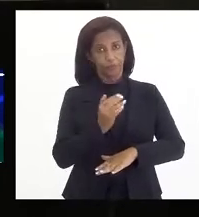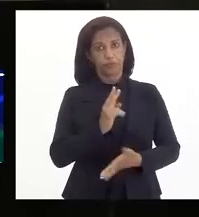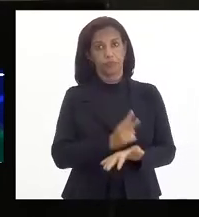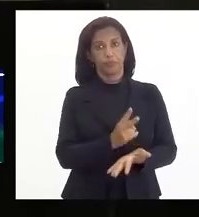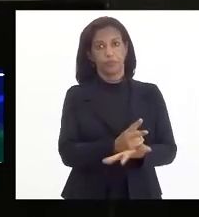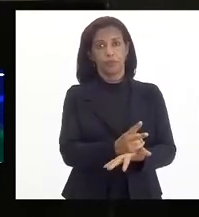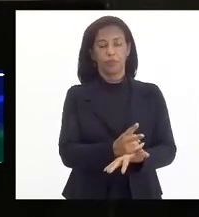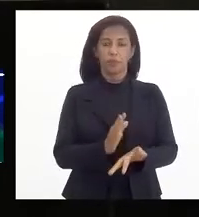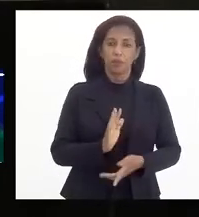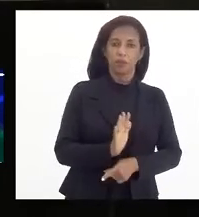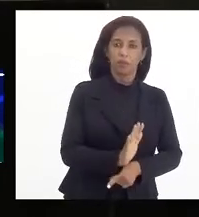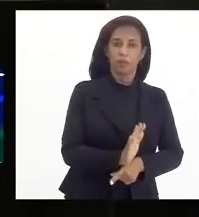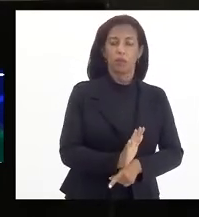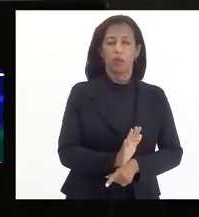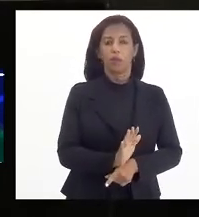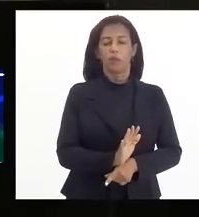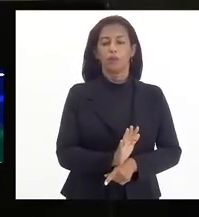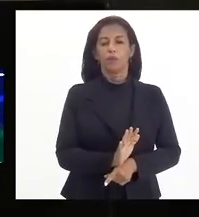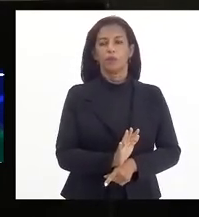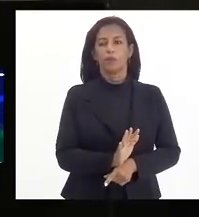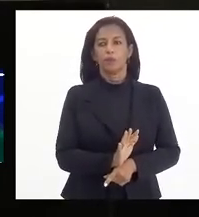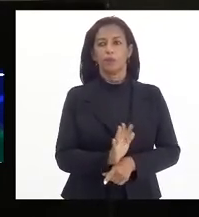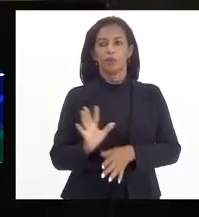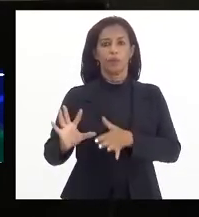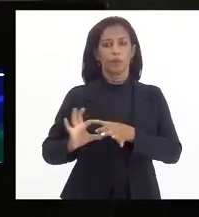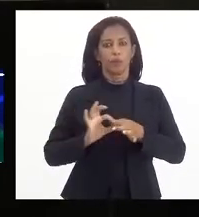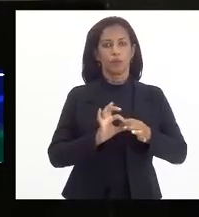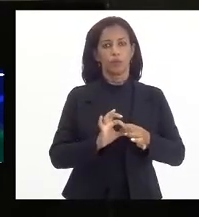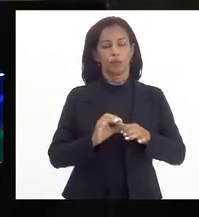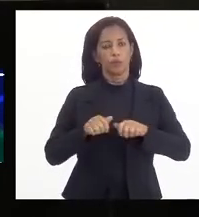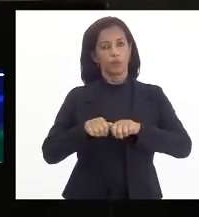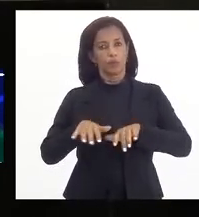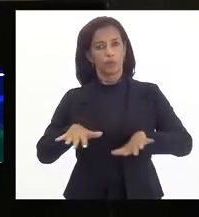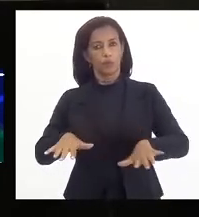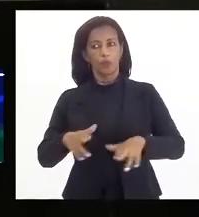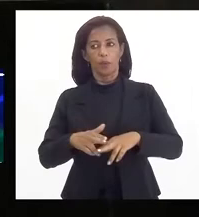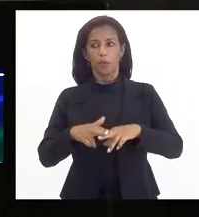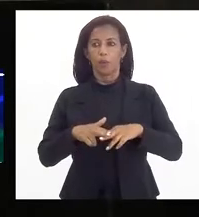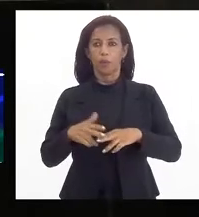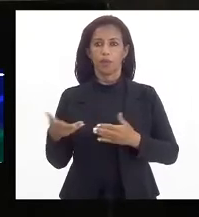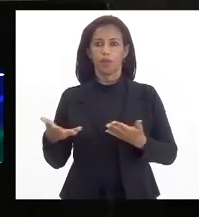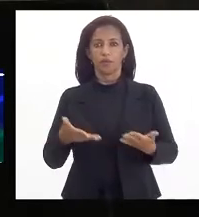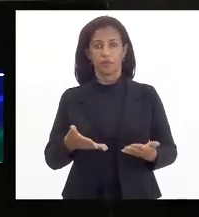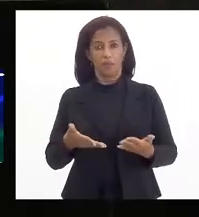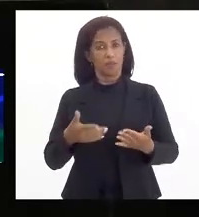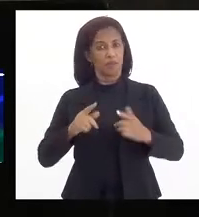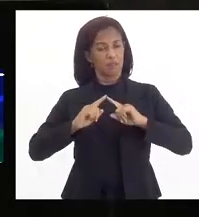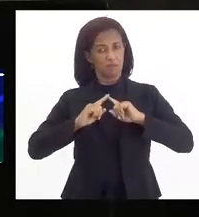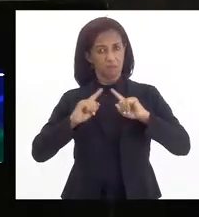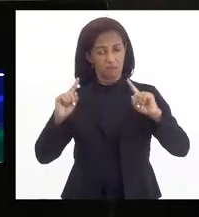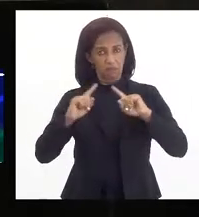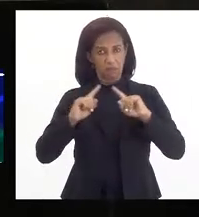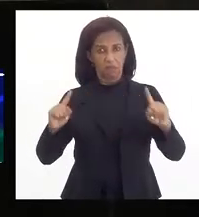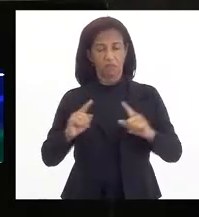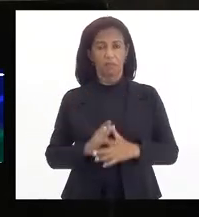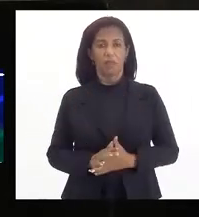permanente intensiva no contexto da pandemia por isso faça que essa manifestação in